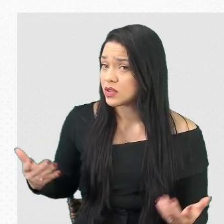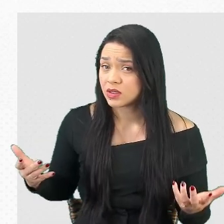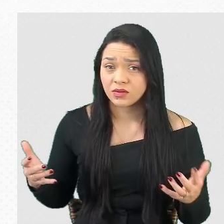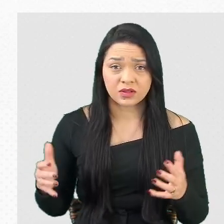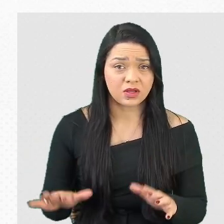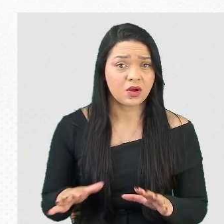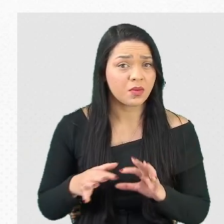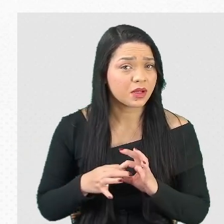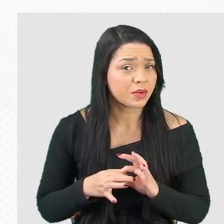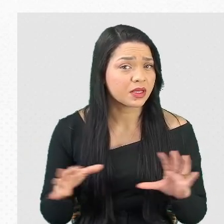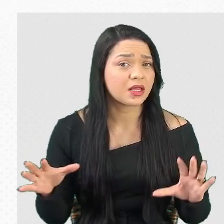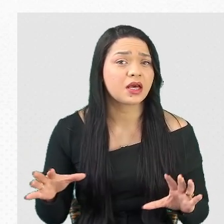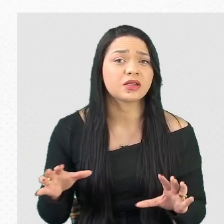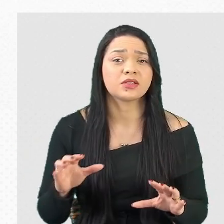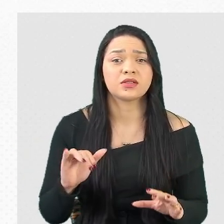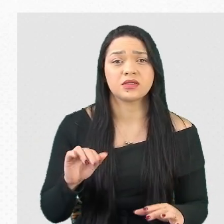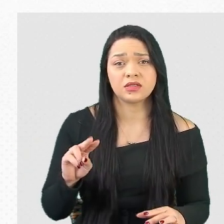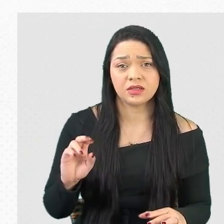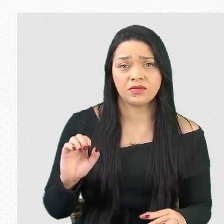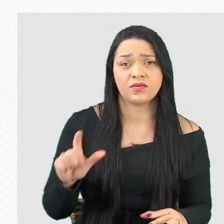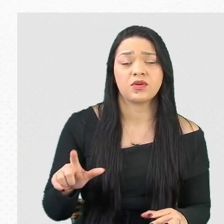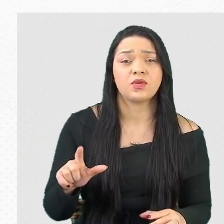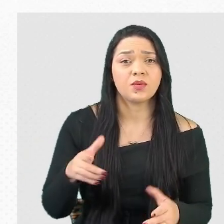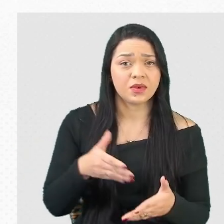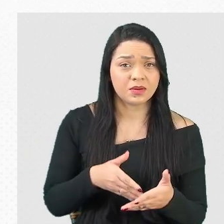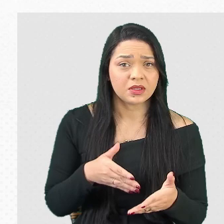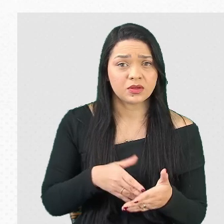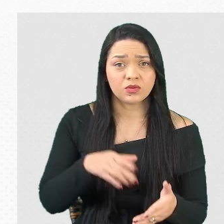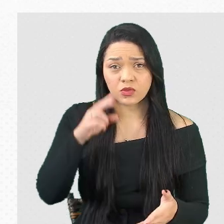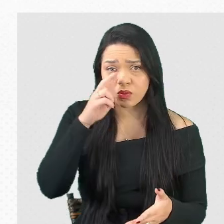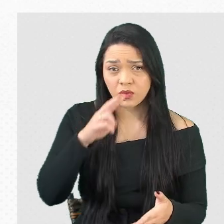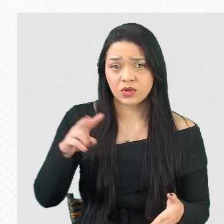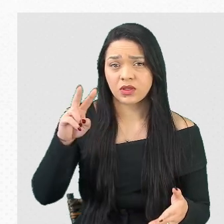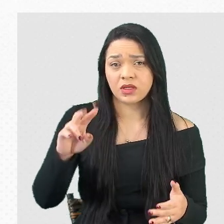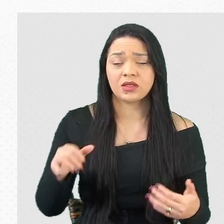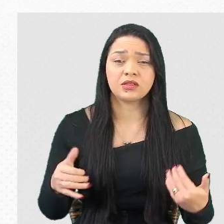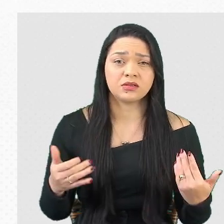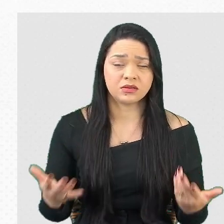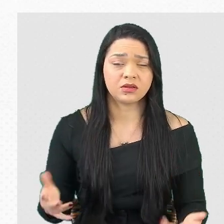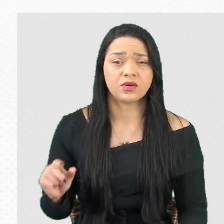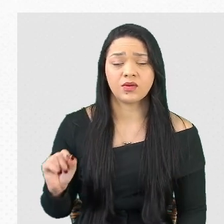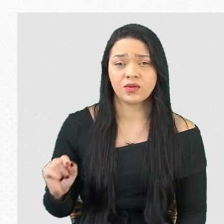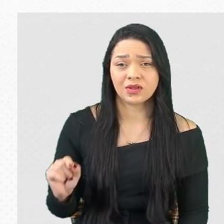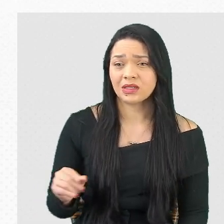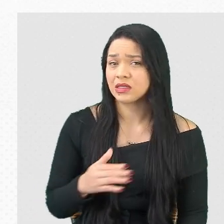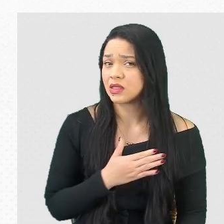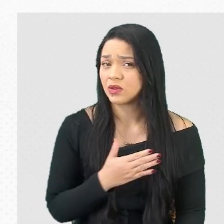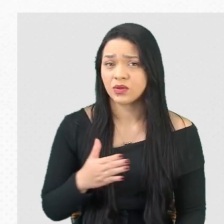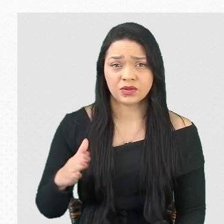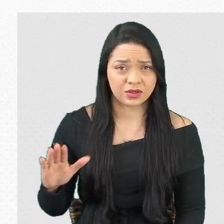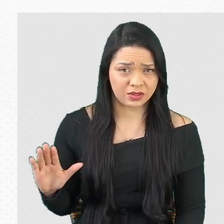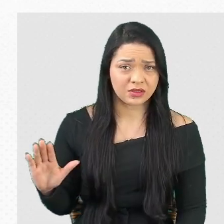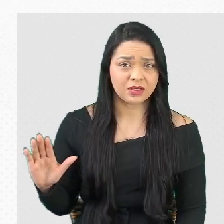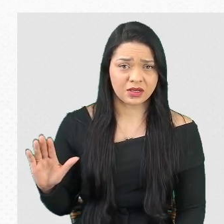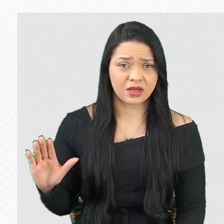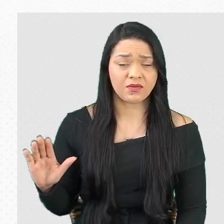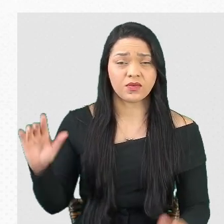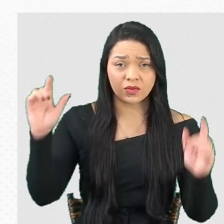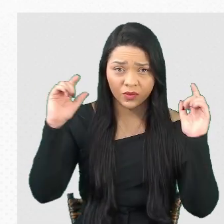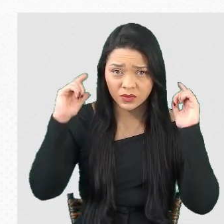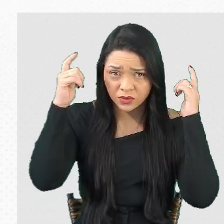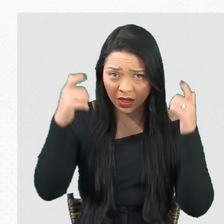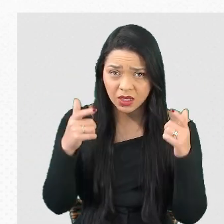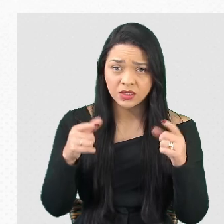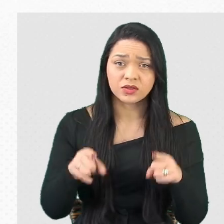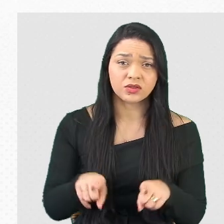liberdade civil e uma limitação do seu poder central também não. Então isso desagradava mesmo, né, os reis,